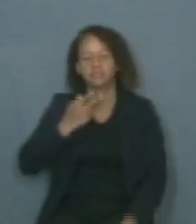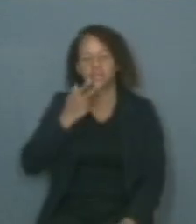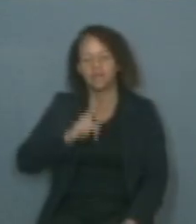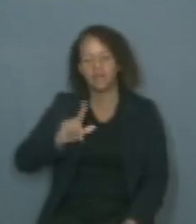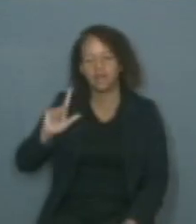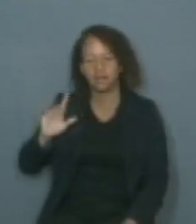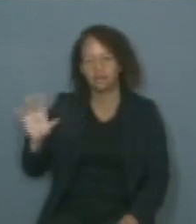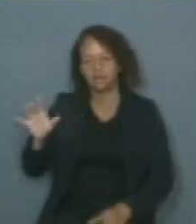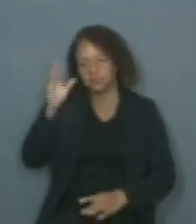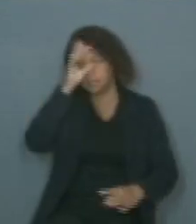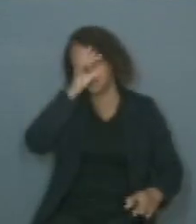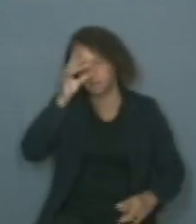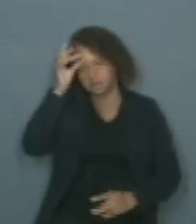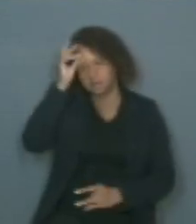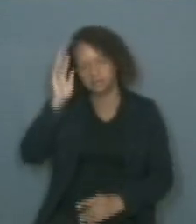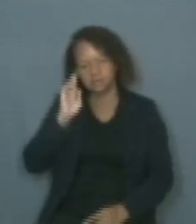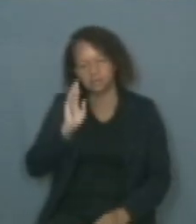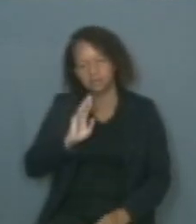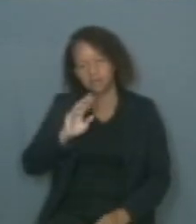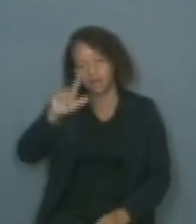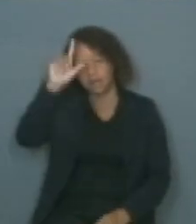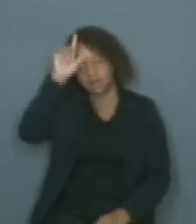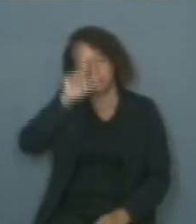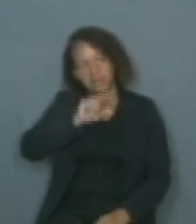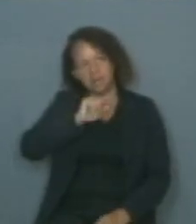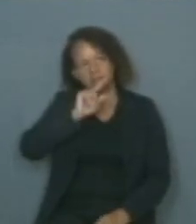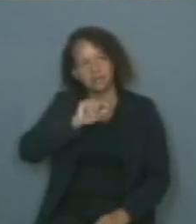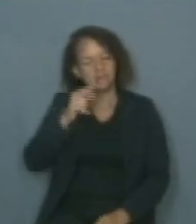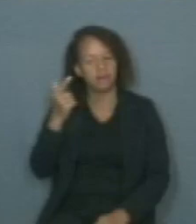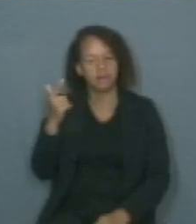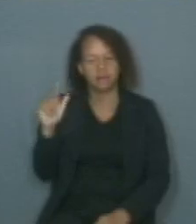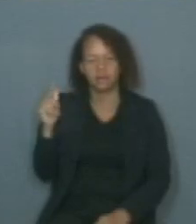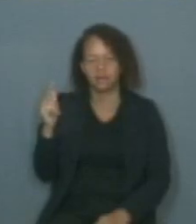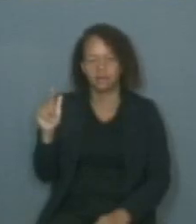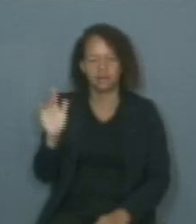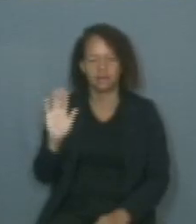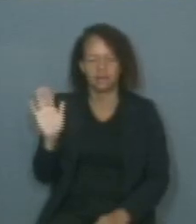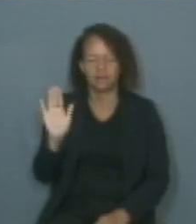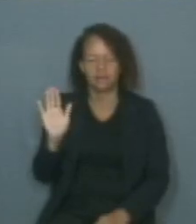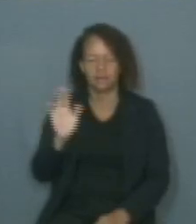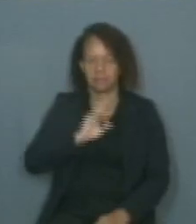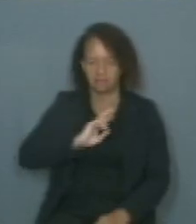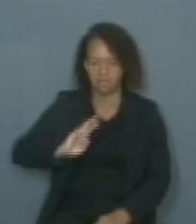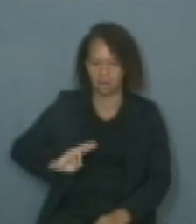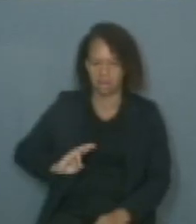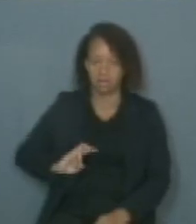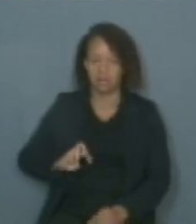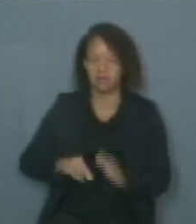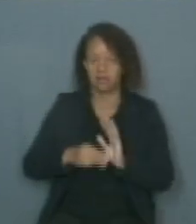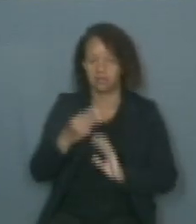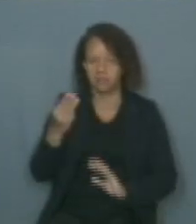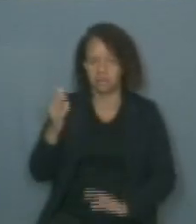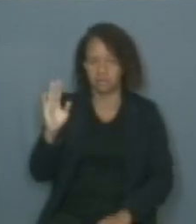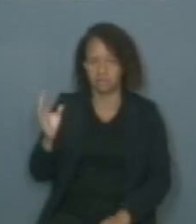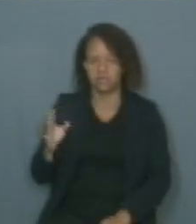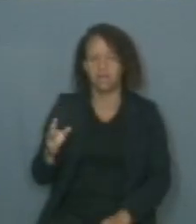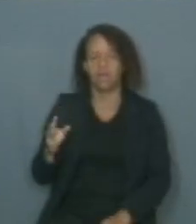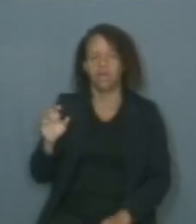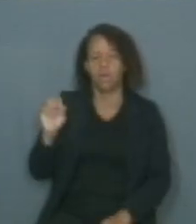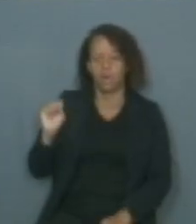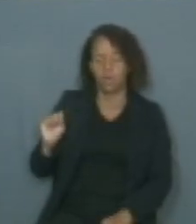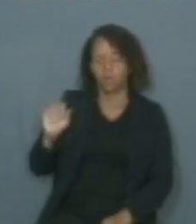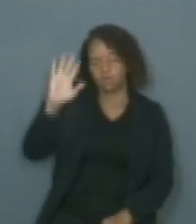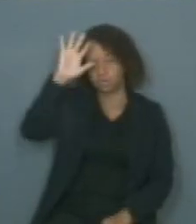na parte, Rinaldo Júnior, líder do PSB, não é apenas um mandato. São 3 mandatos já. 8 de Geraldo Júlio